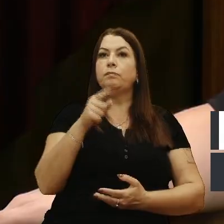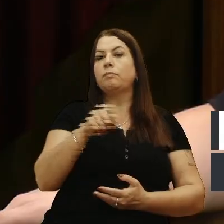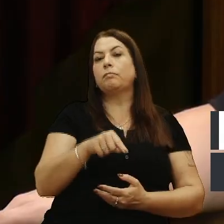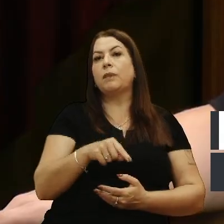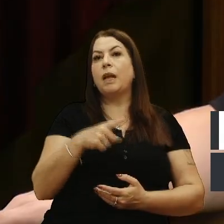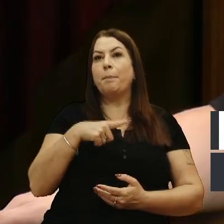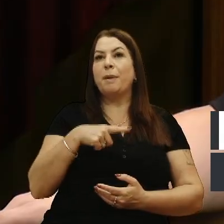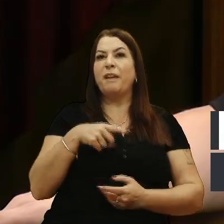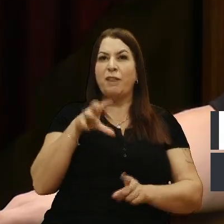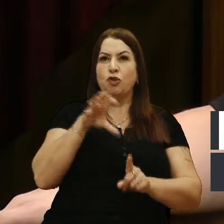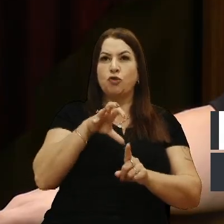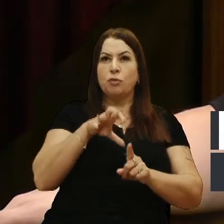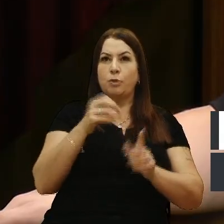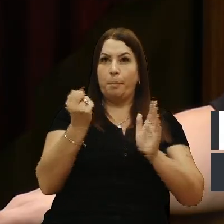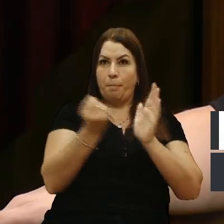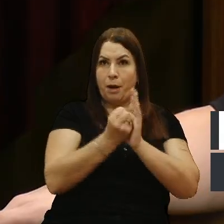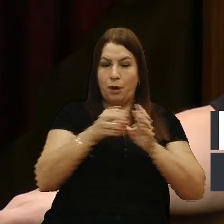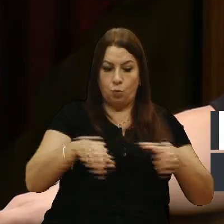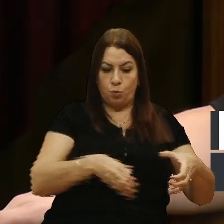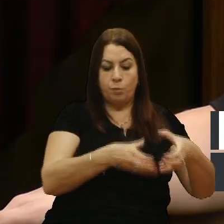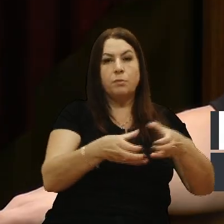vai atingir o marco do saneamento?